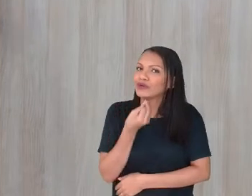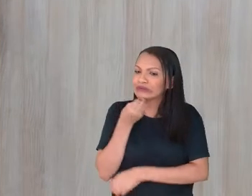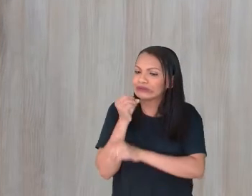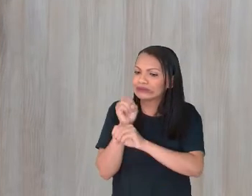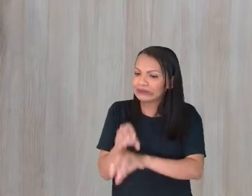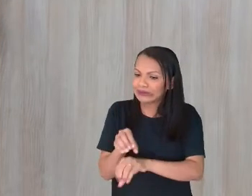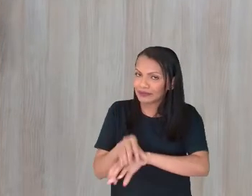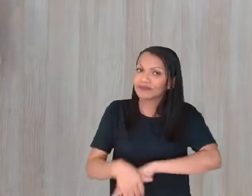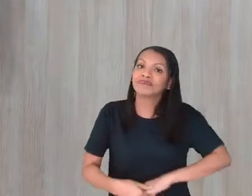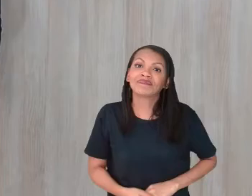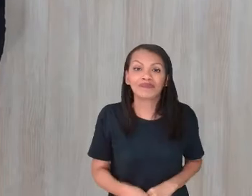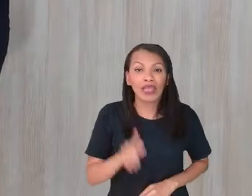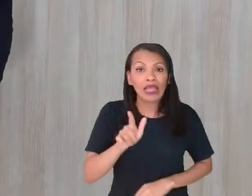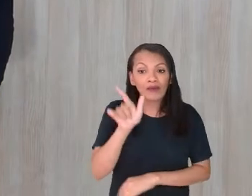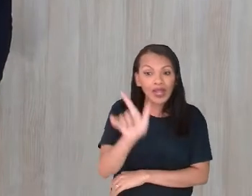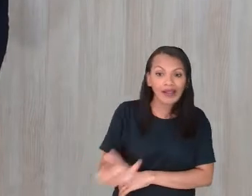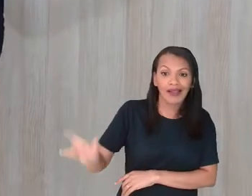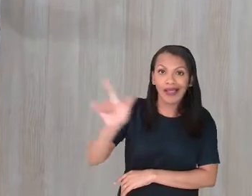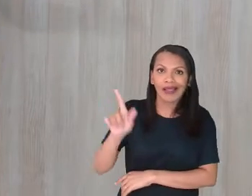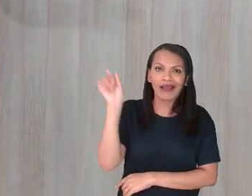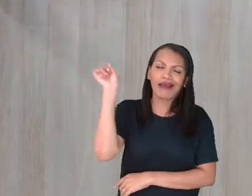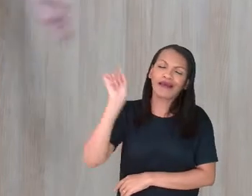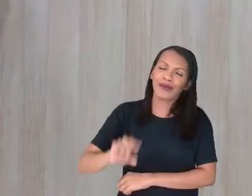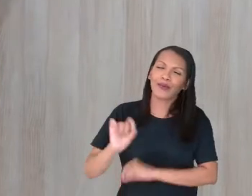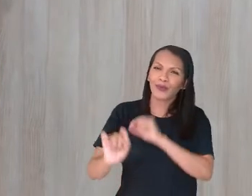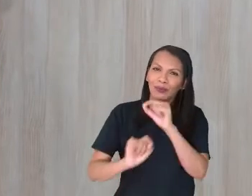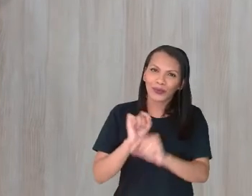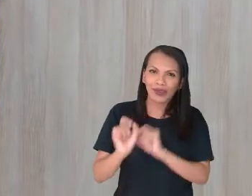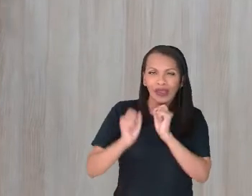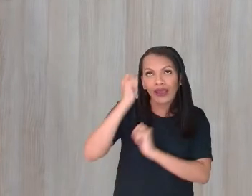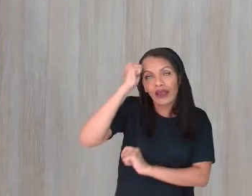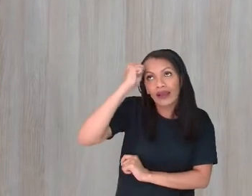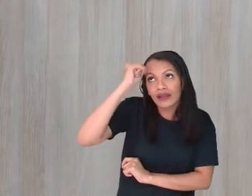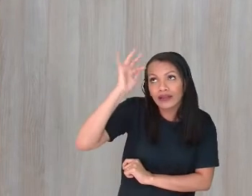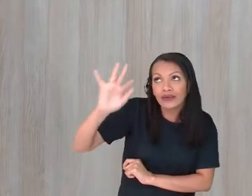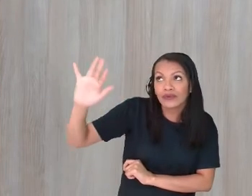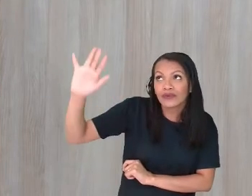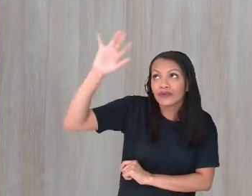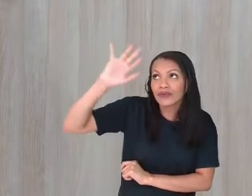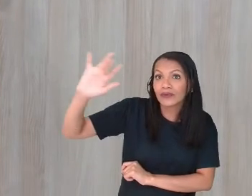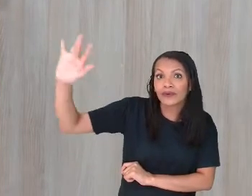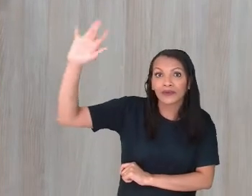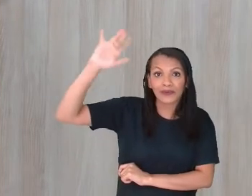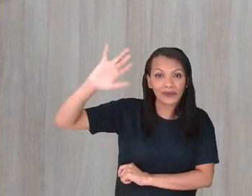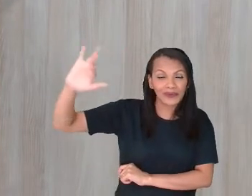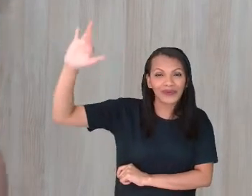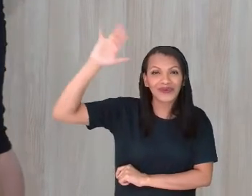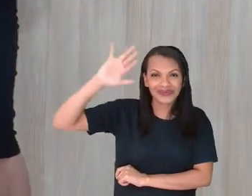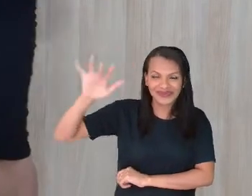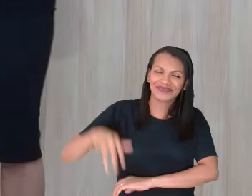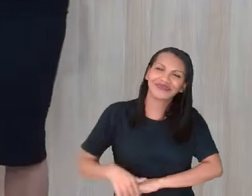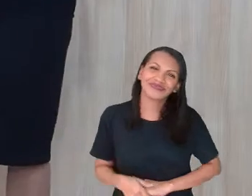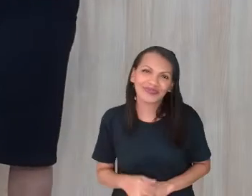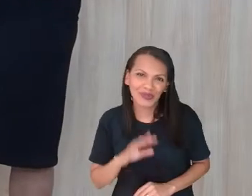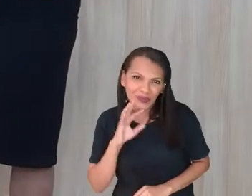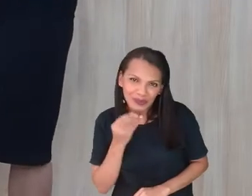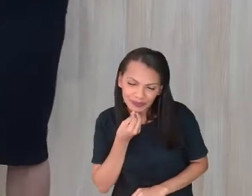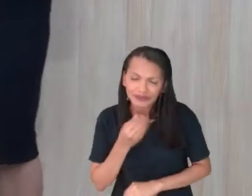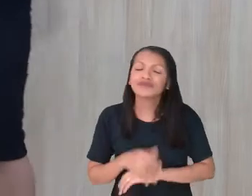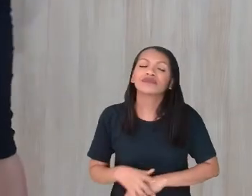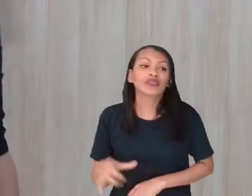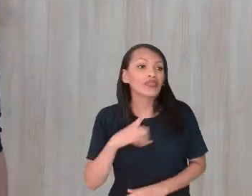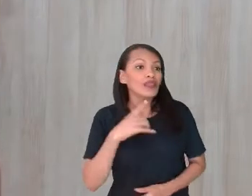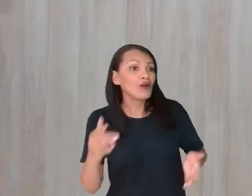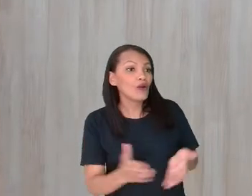da literatura, digamos assim, é justamente essa divulgação de conhecimento, nessa provocação. E algumas pessoas